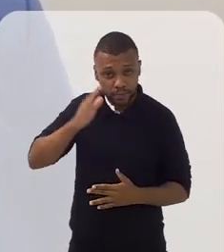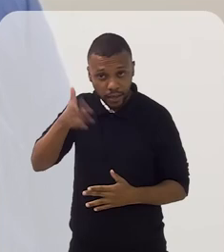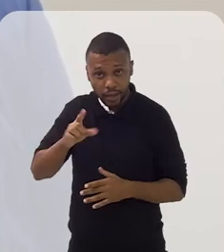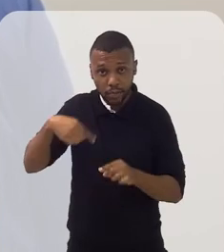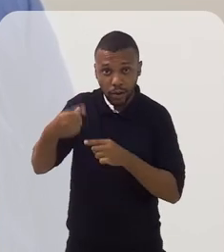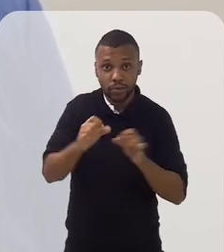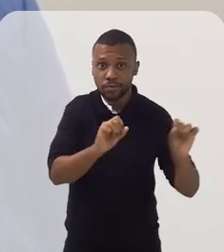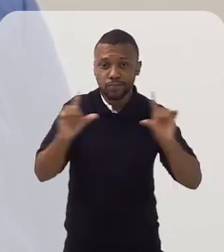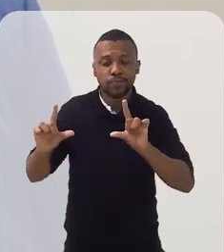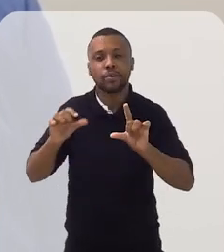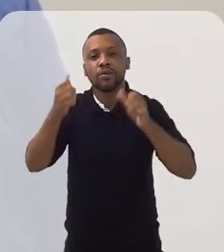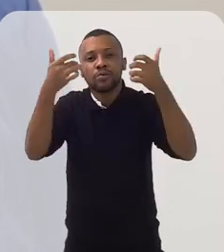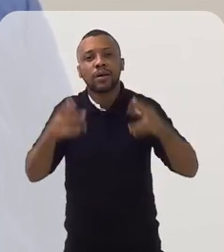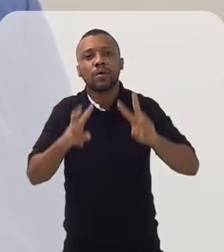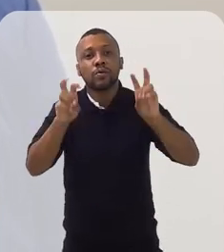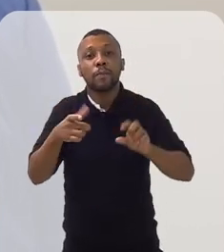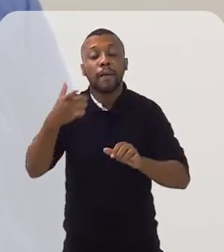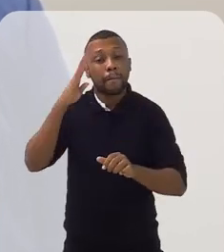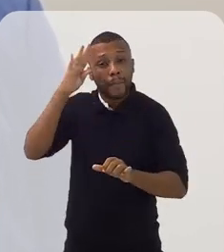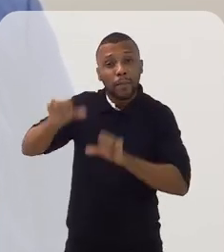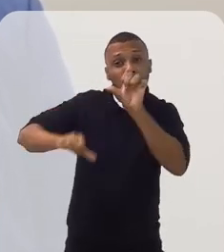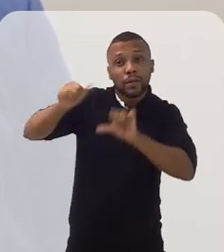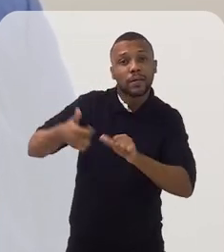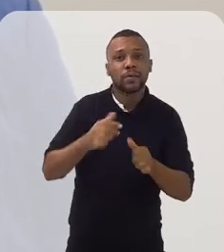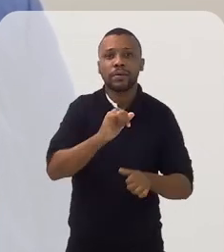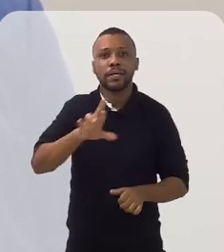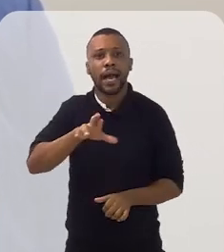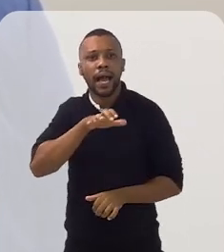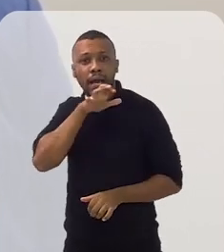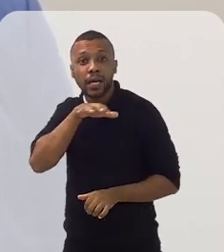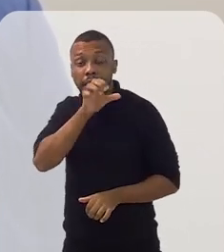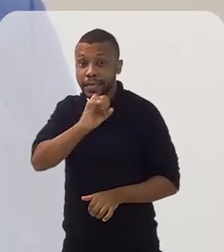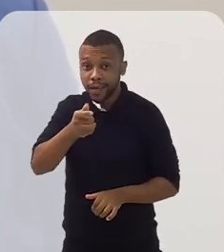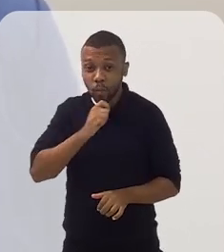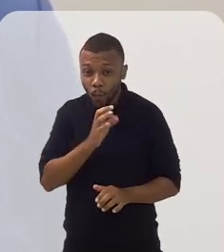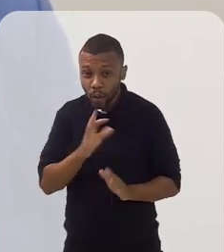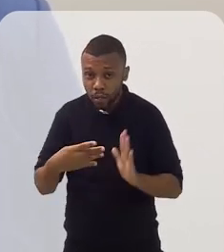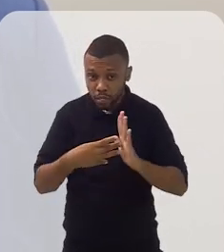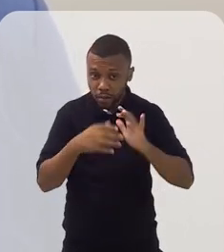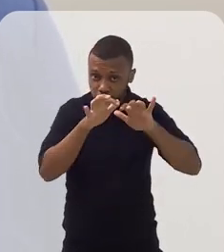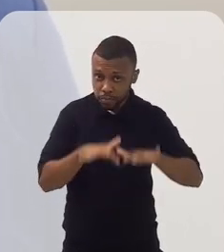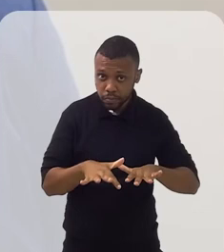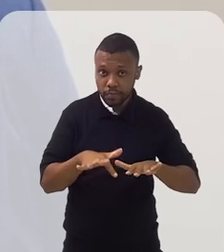as principais mudanças do imposto de renda de 2022. Se você ainda não preencheu, fica